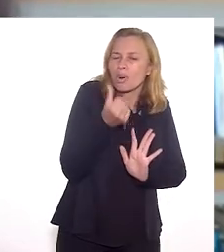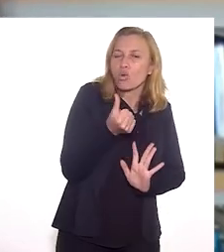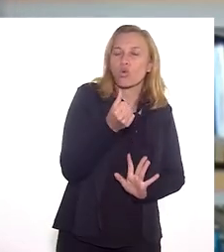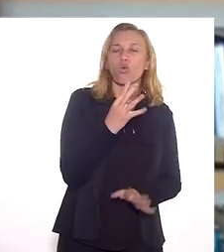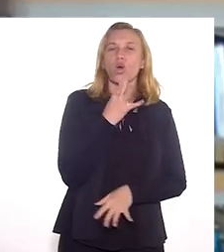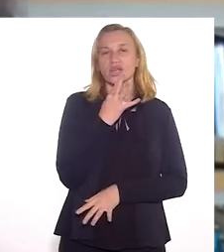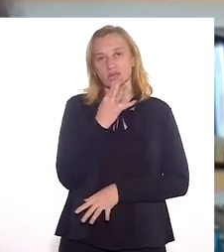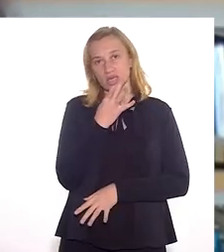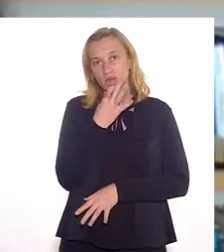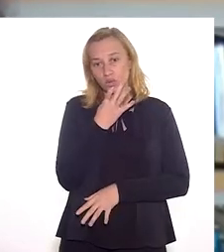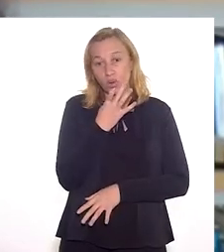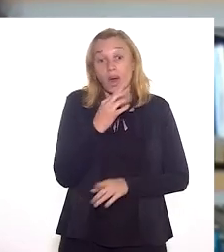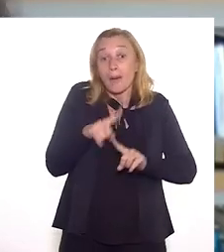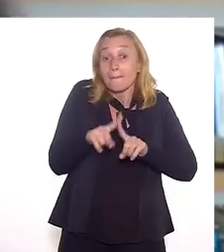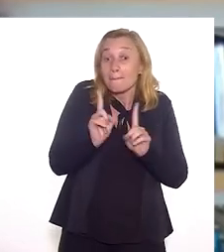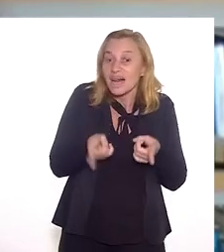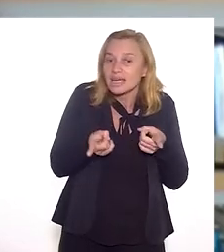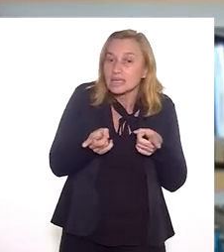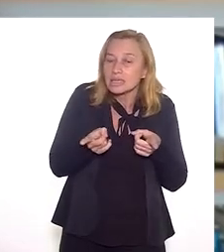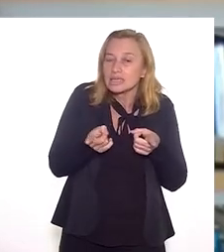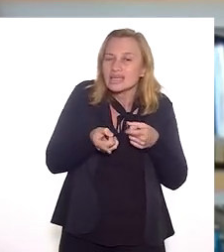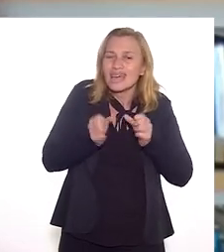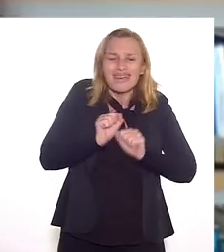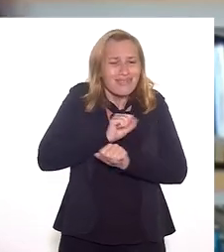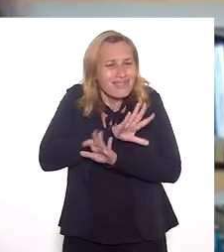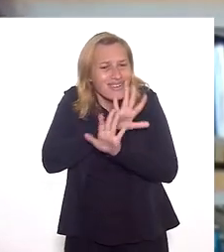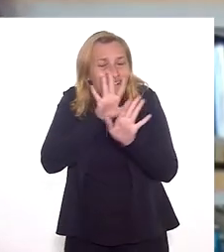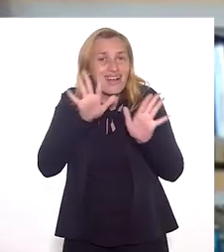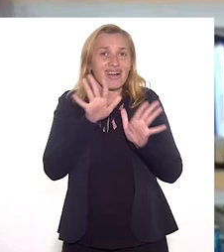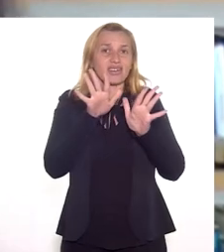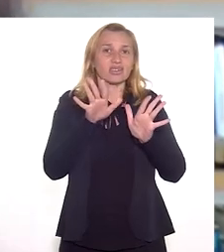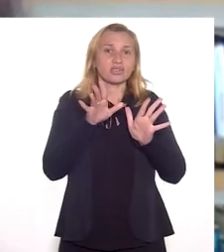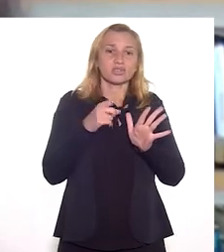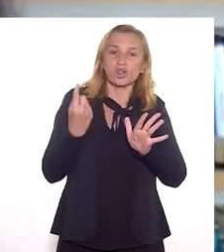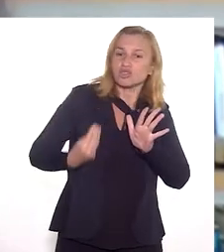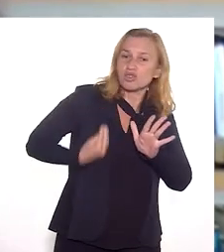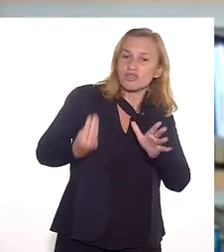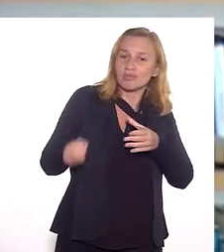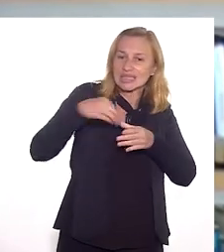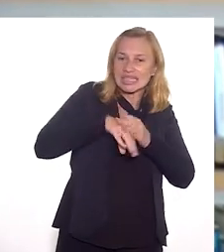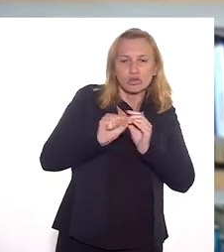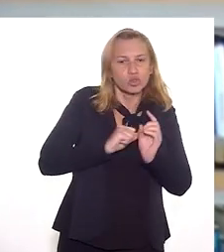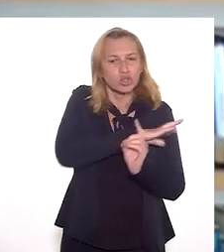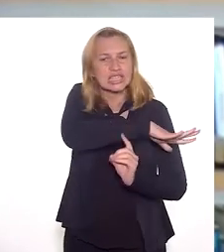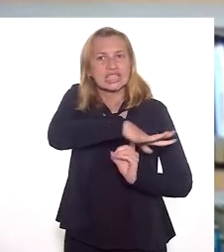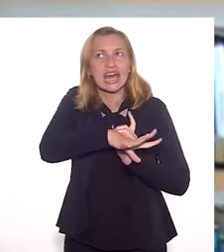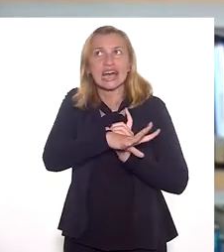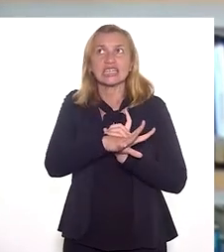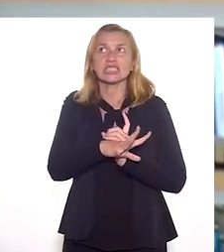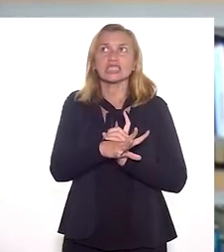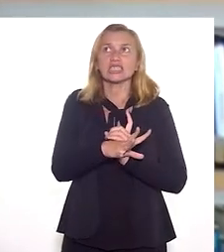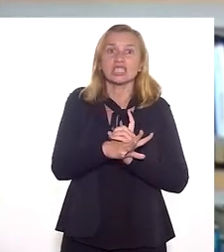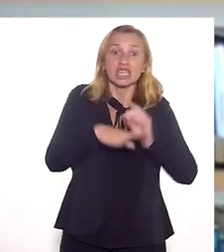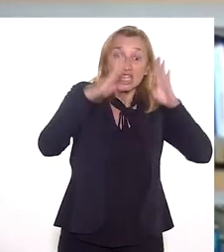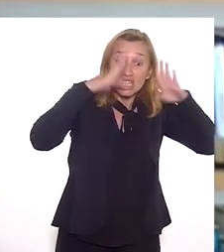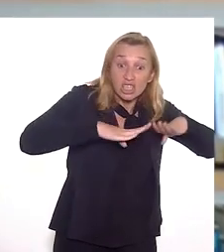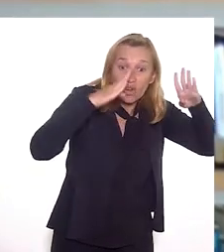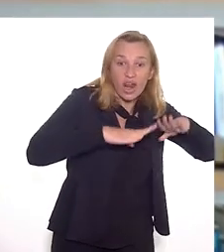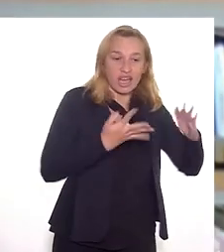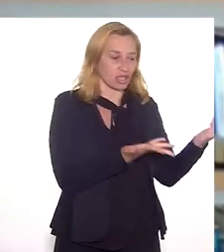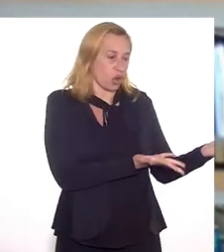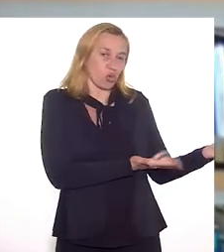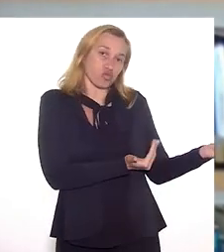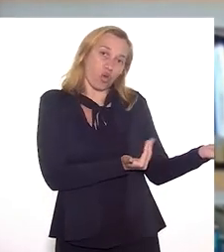conhecido. Mas é que é muito claro isso, né? A gente vive numa sociedade que idolatra a juventude,